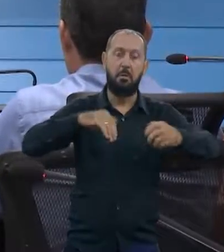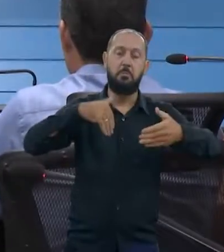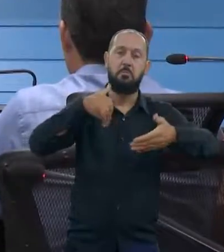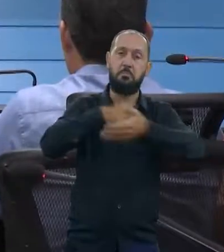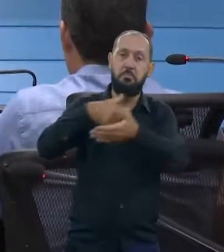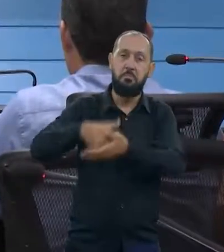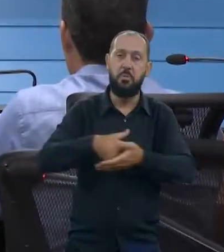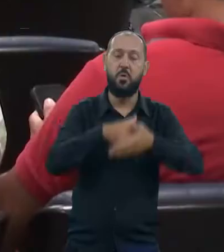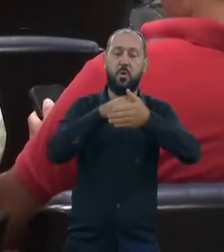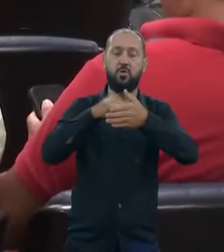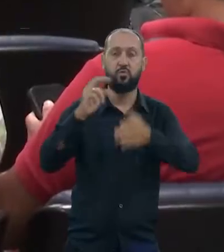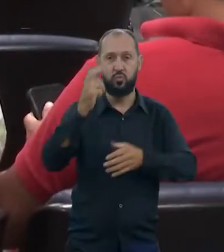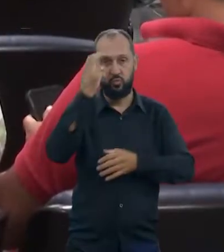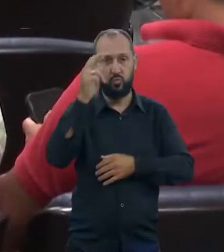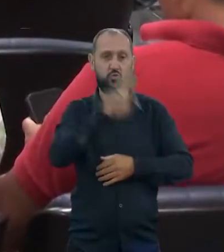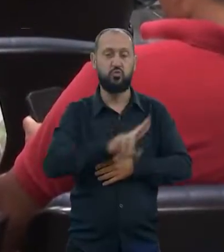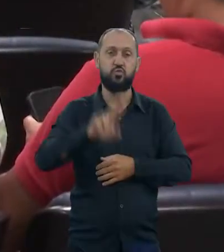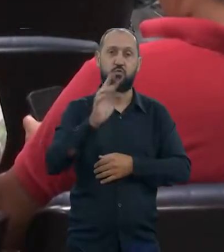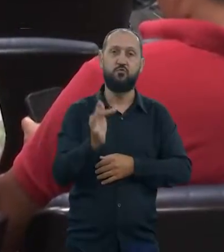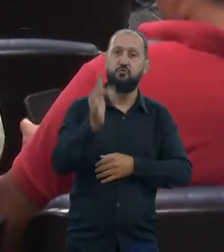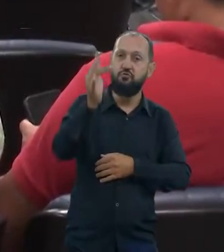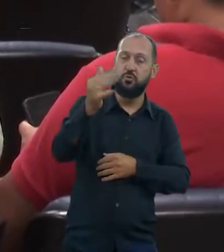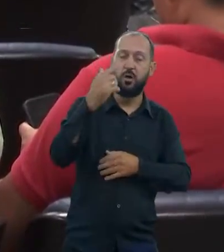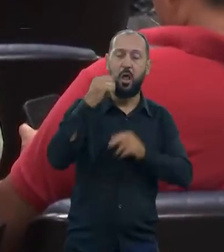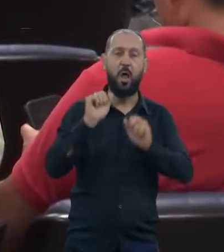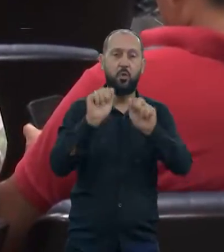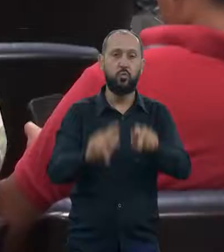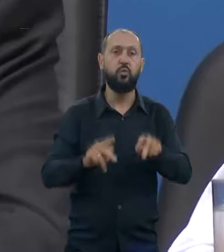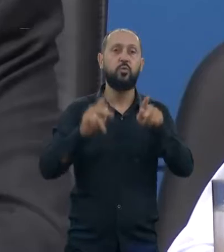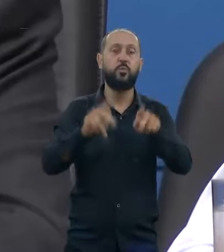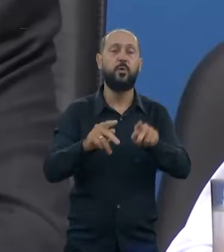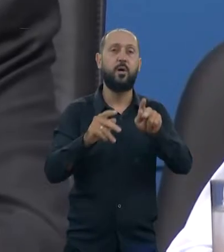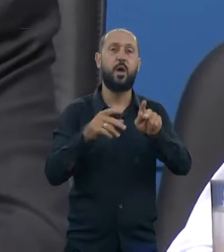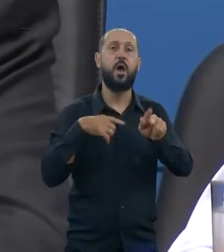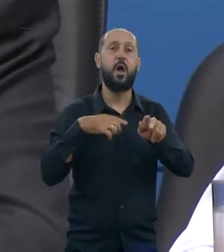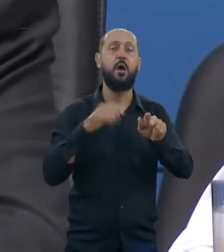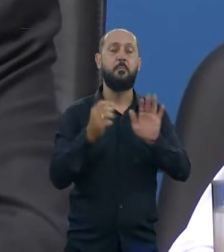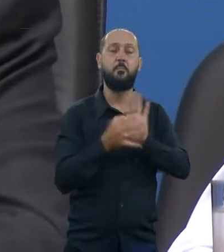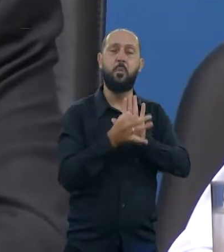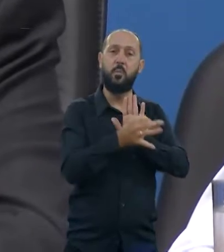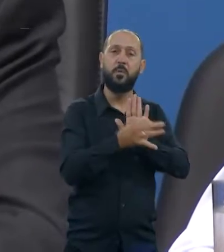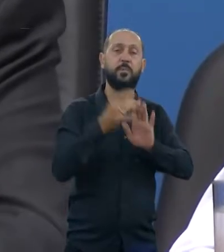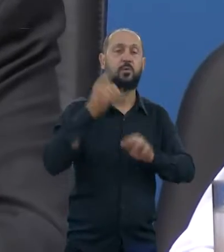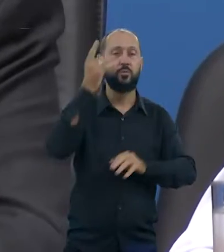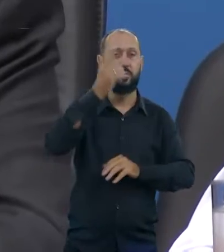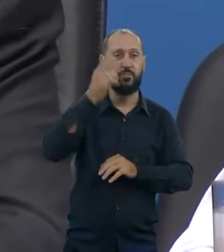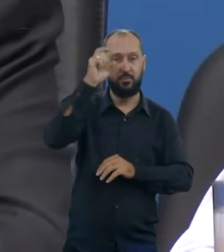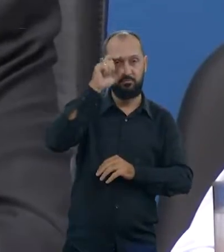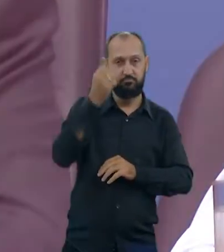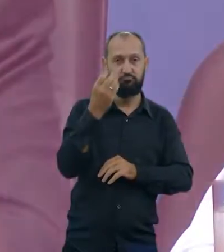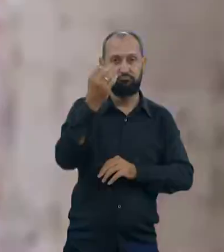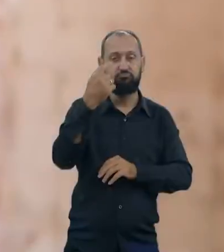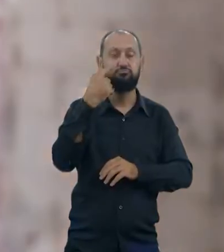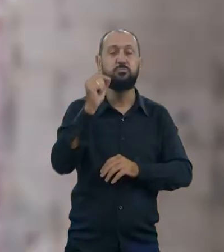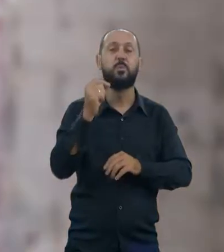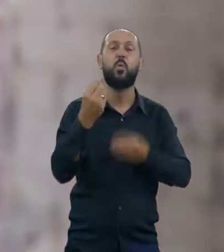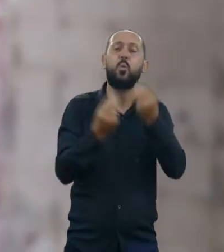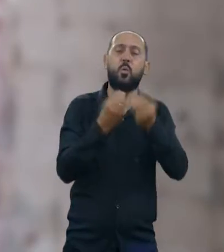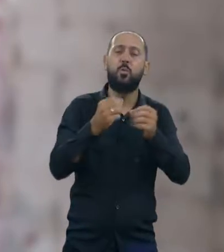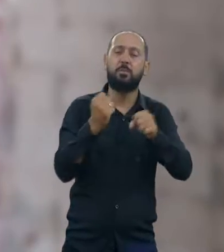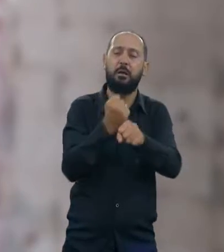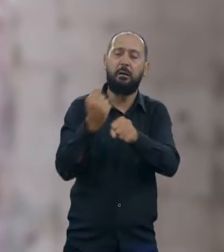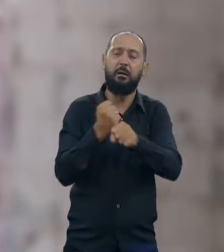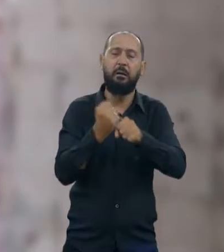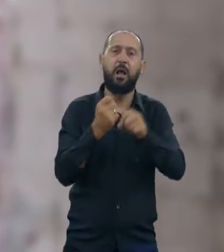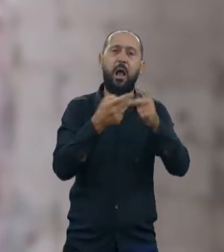do Morenão, seu futuro e sua utilização, a audiência pública proposta pelo deputado Pedrocian Neto debateu o